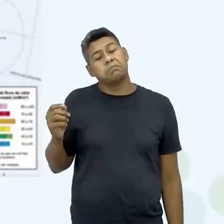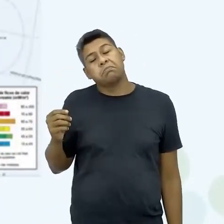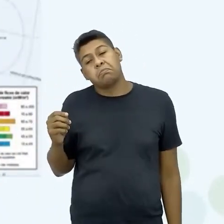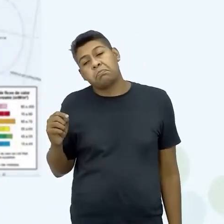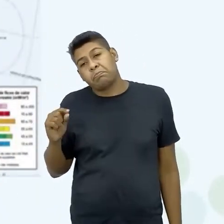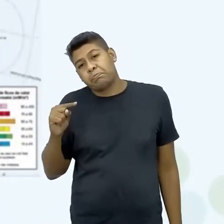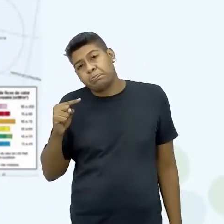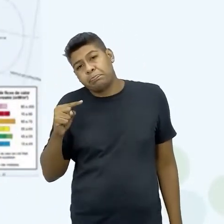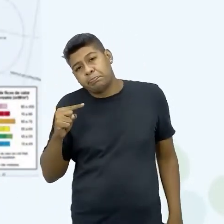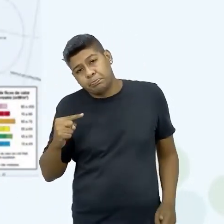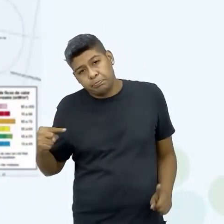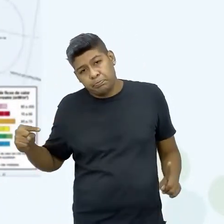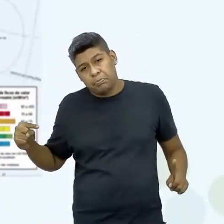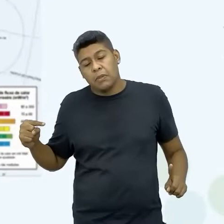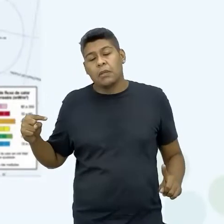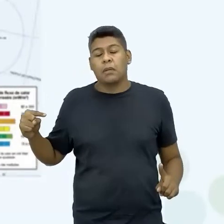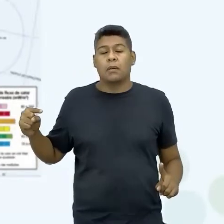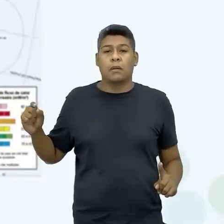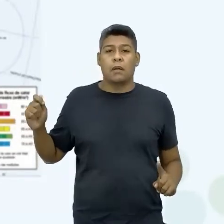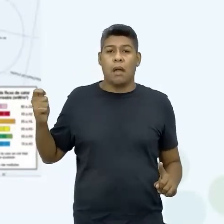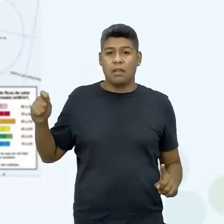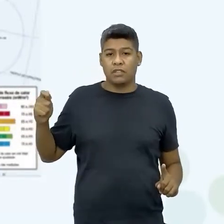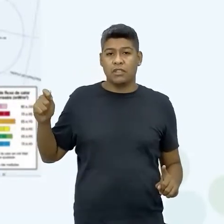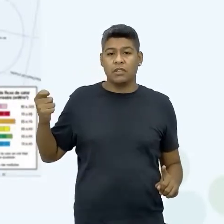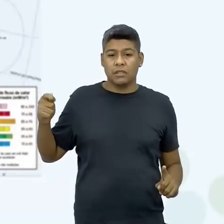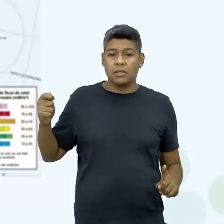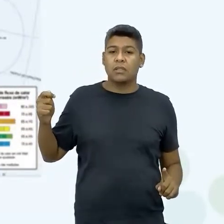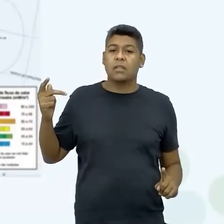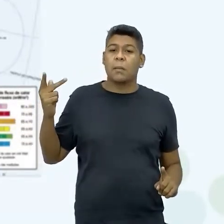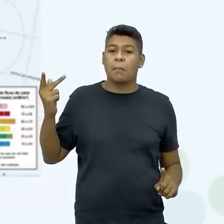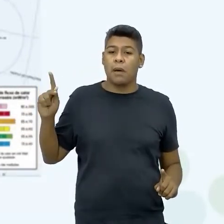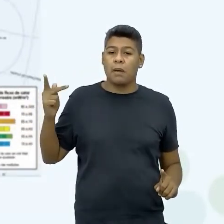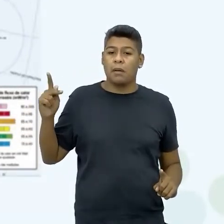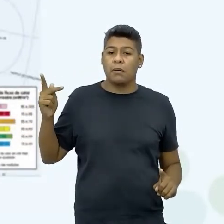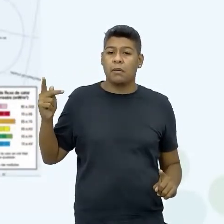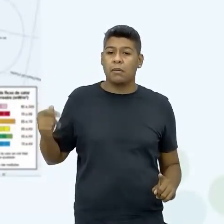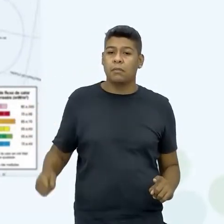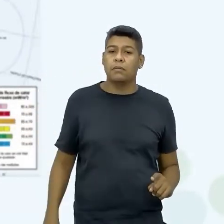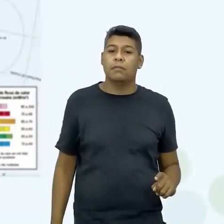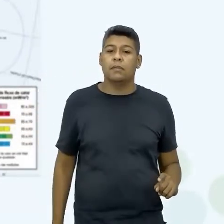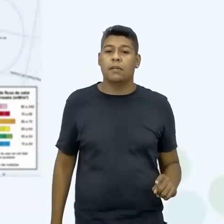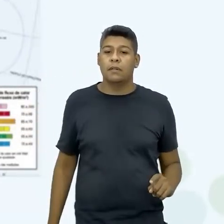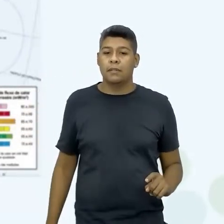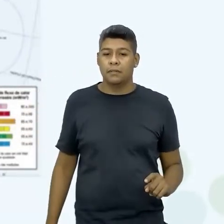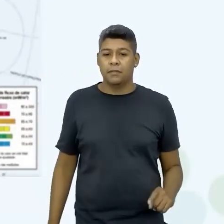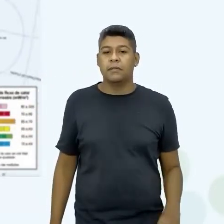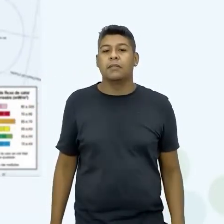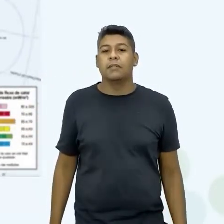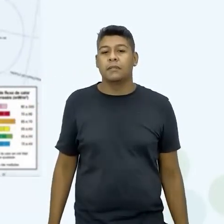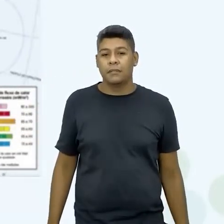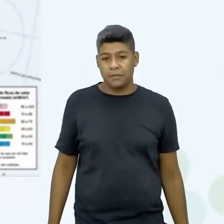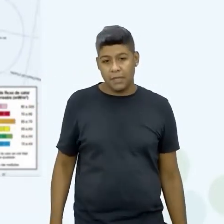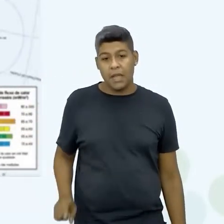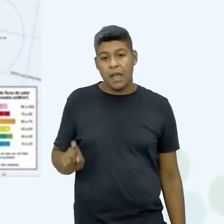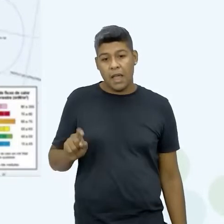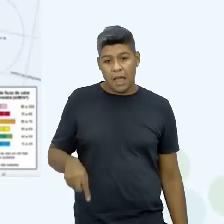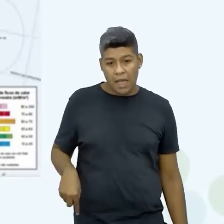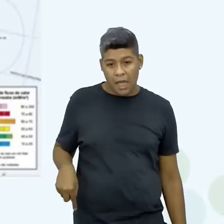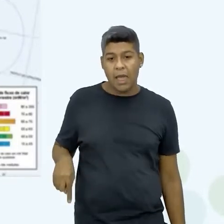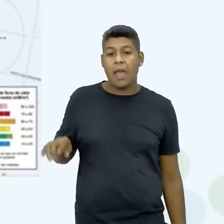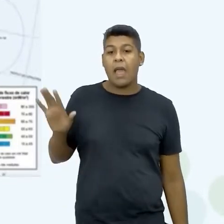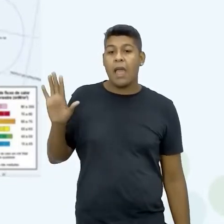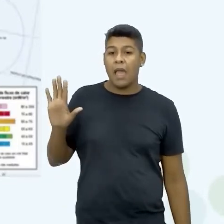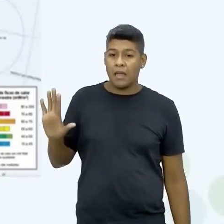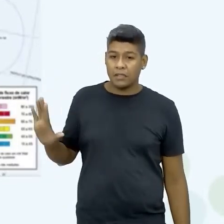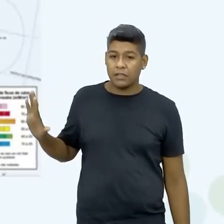uma parte do Paraguai, né? Deixa eu ver, eu não estou sabendo mexer aqui. Aqui, aí. Esta região